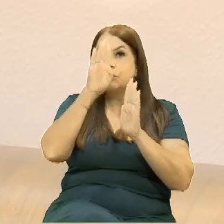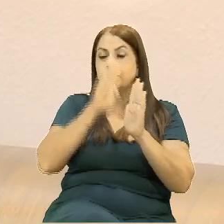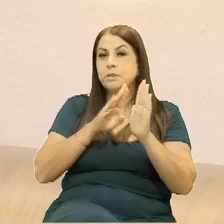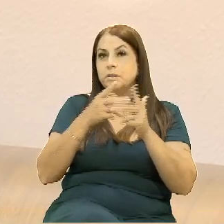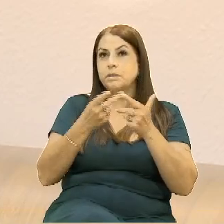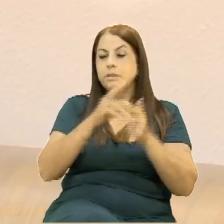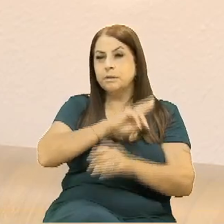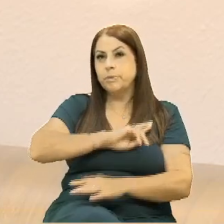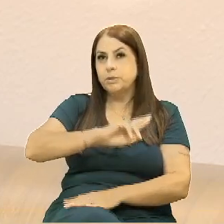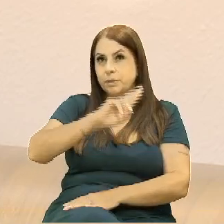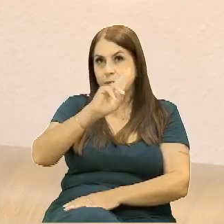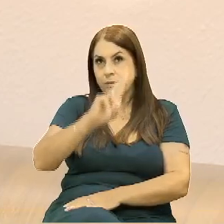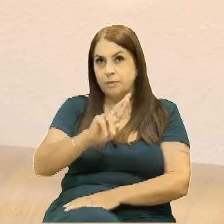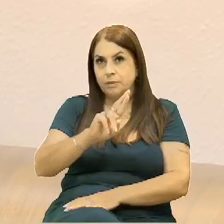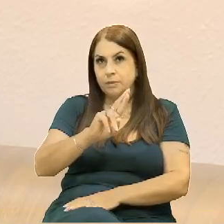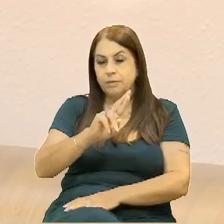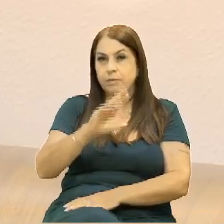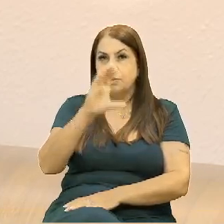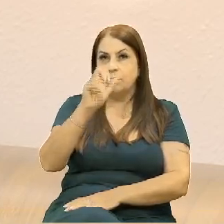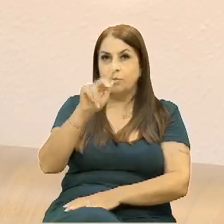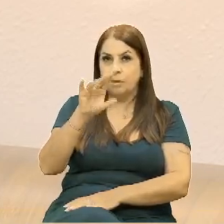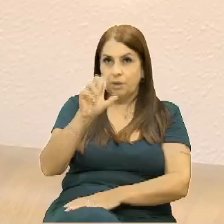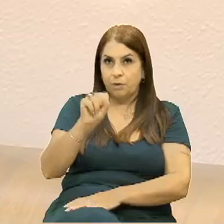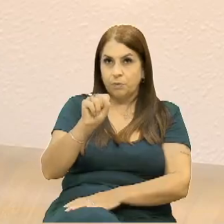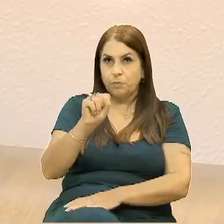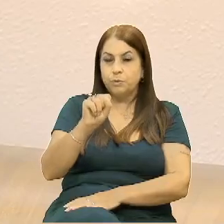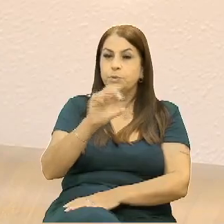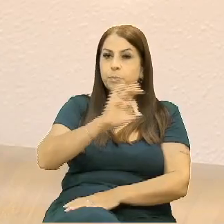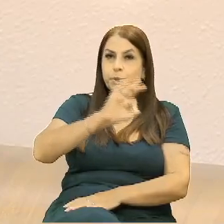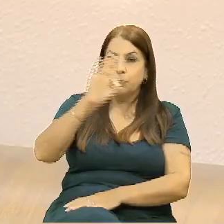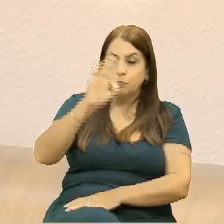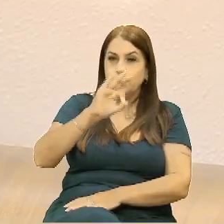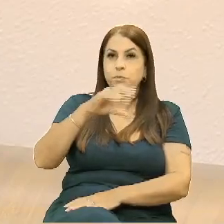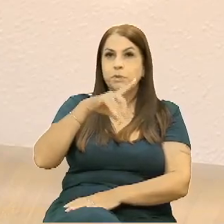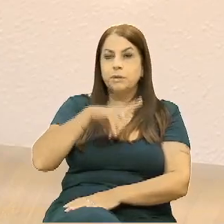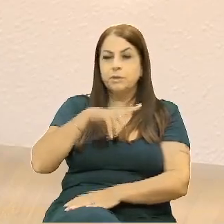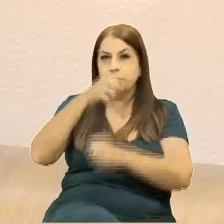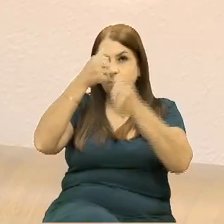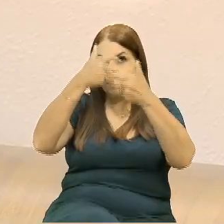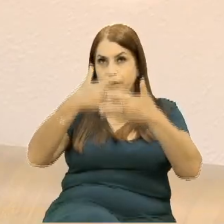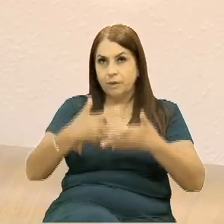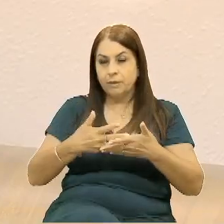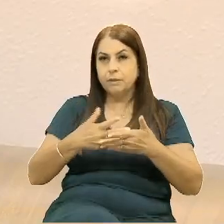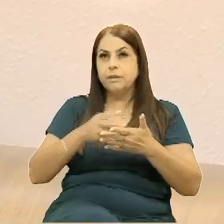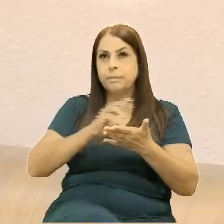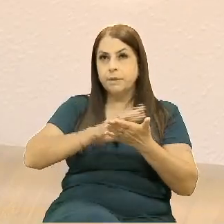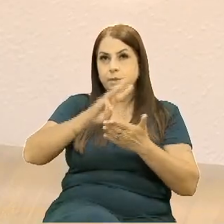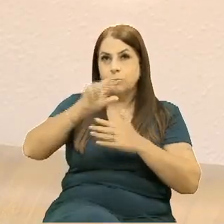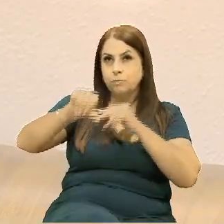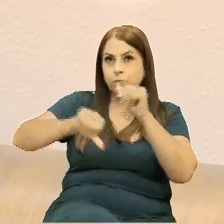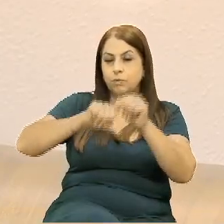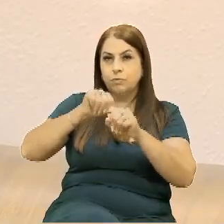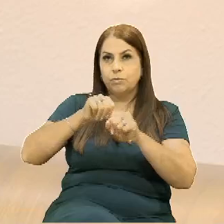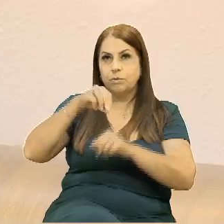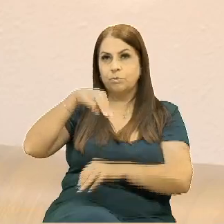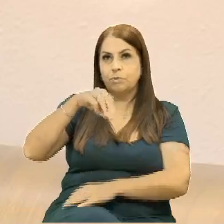de representação aos cargos e nos percentuais que especifica. Contém mensagem retificativa